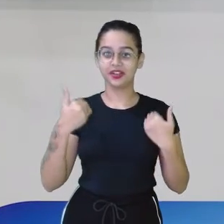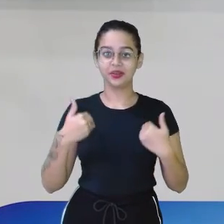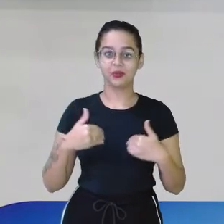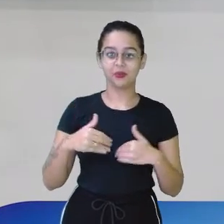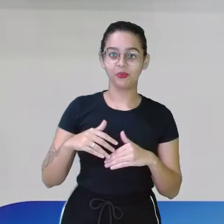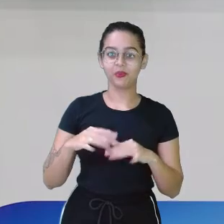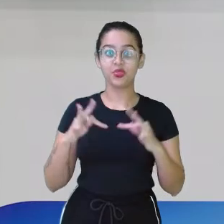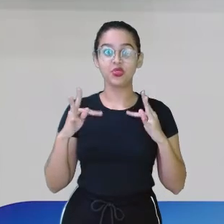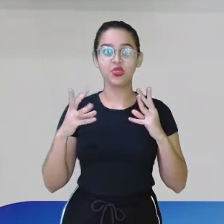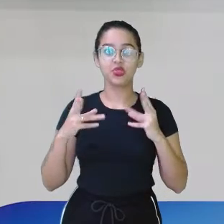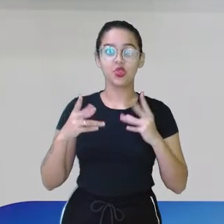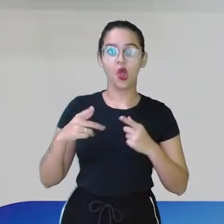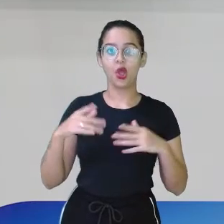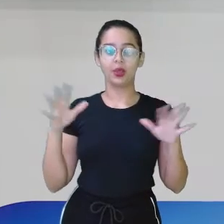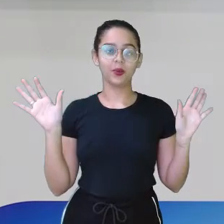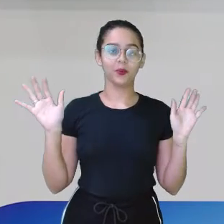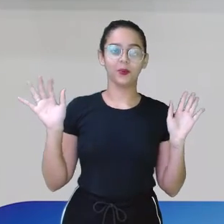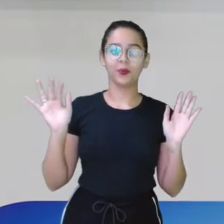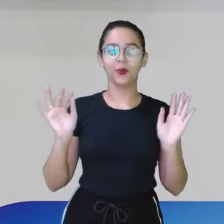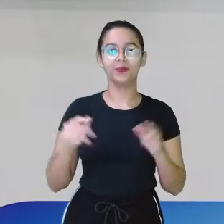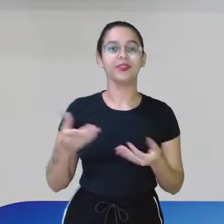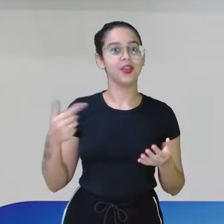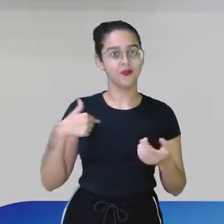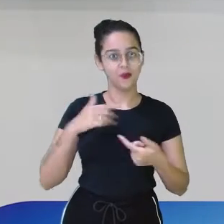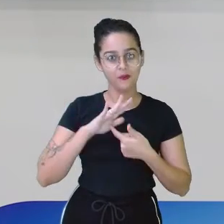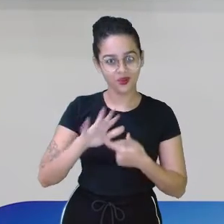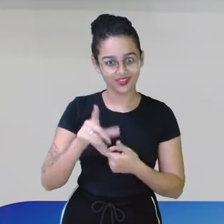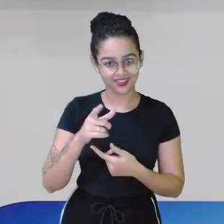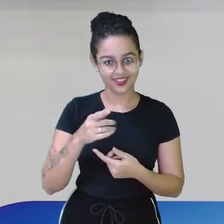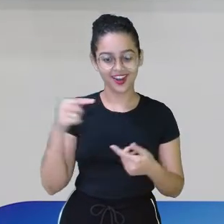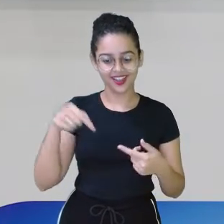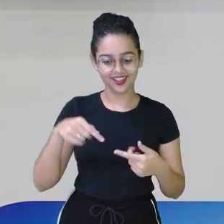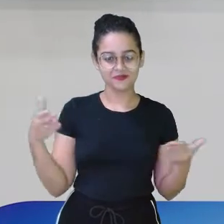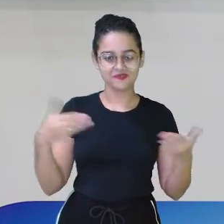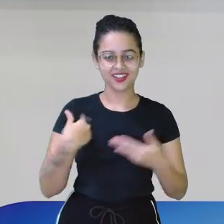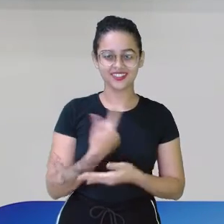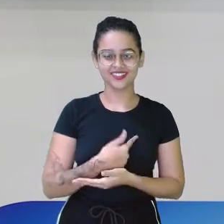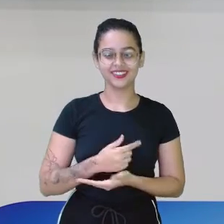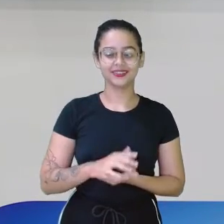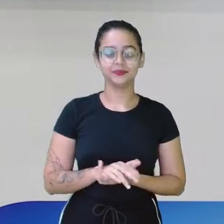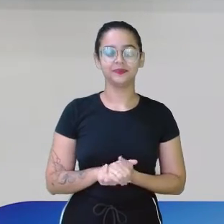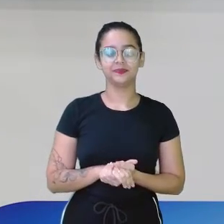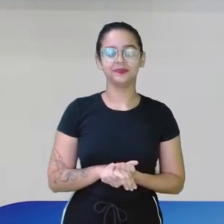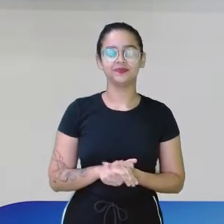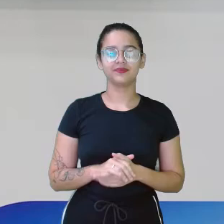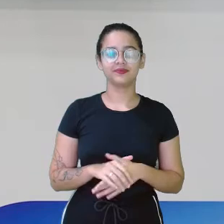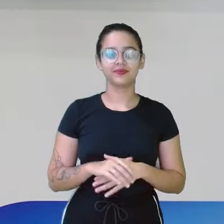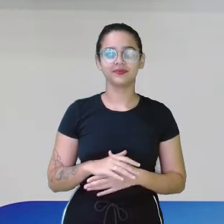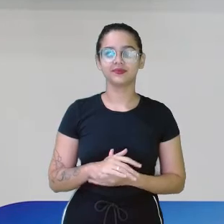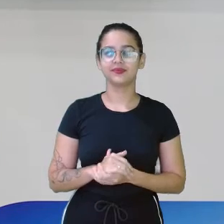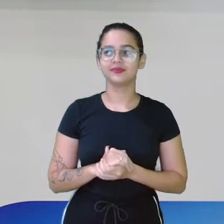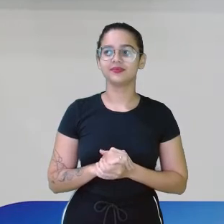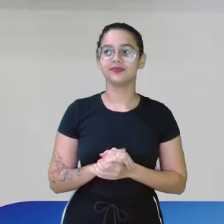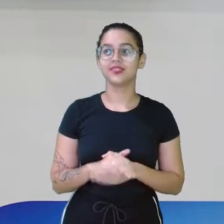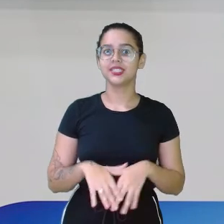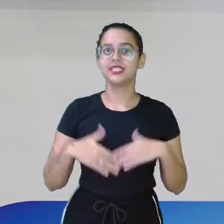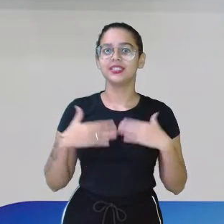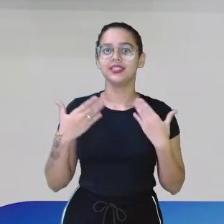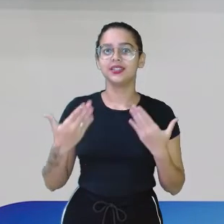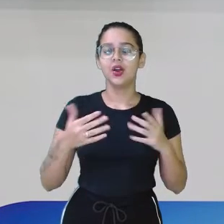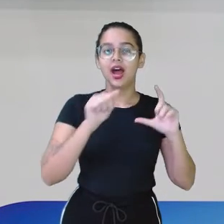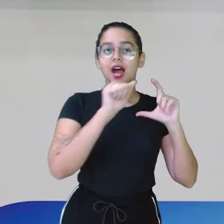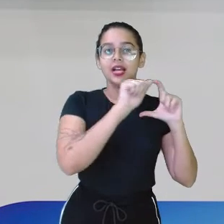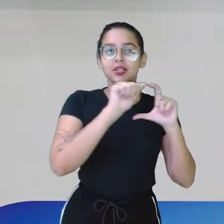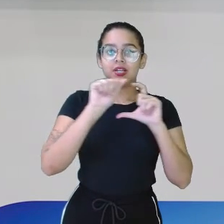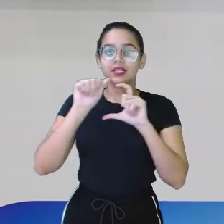ó. Toda. Eu vou mostrar ela aqui pra você. E aí, então,